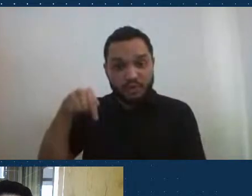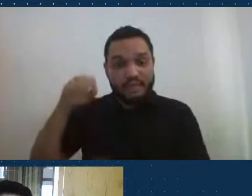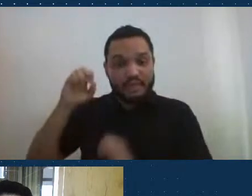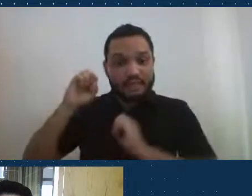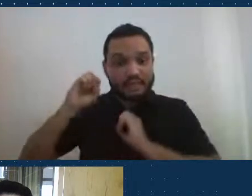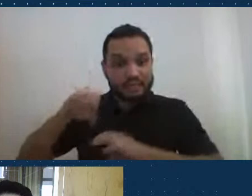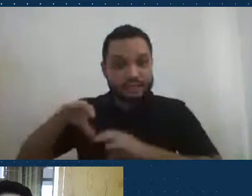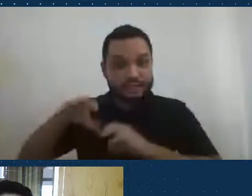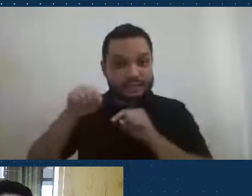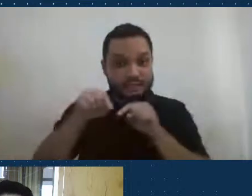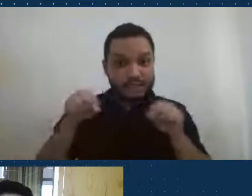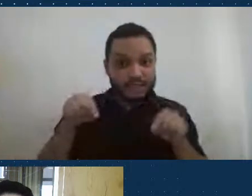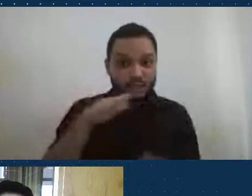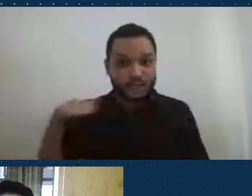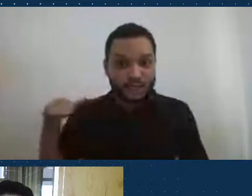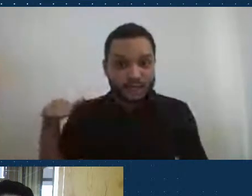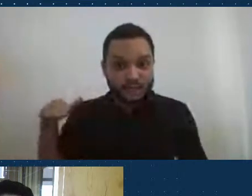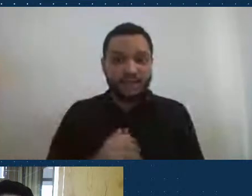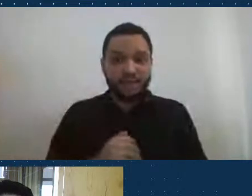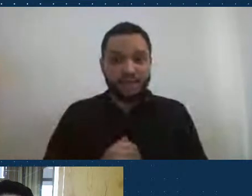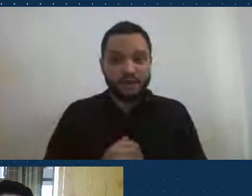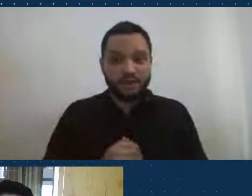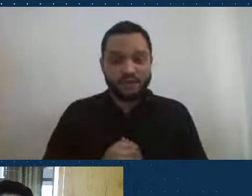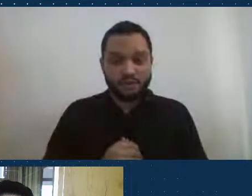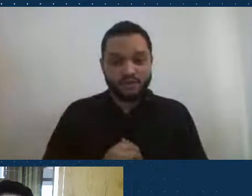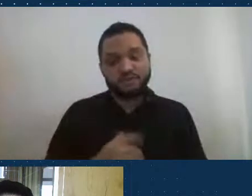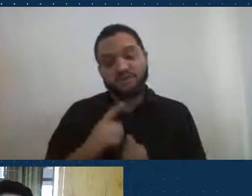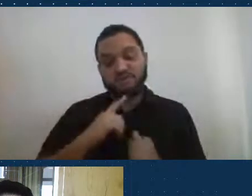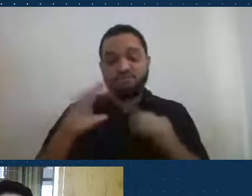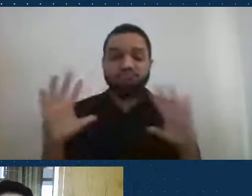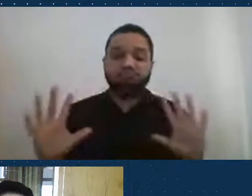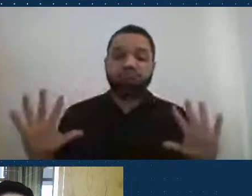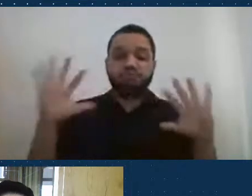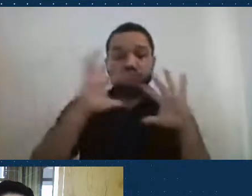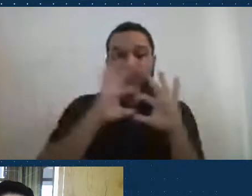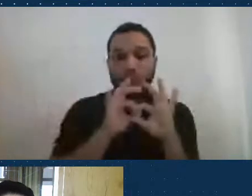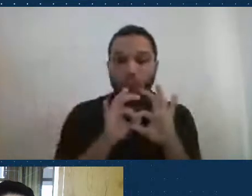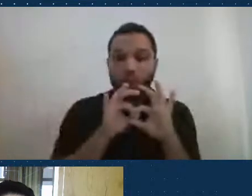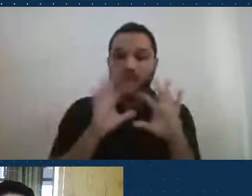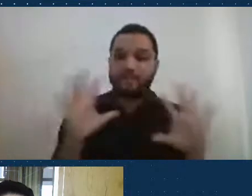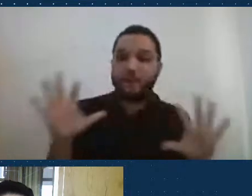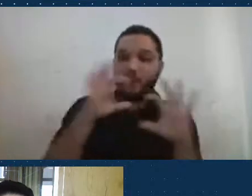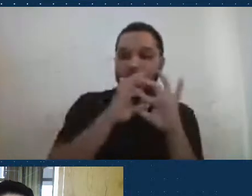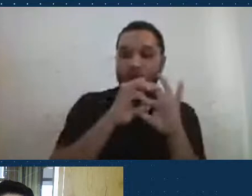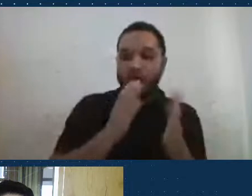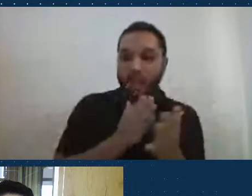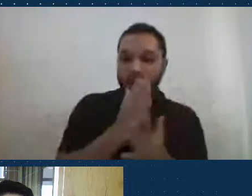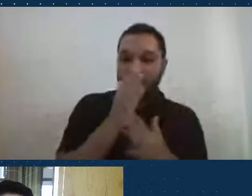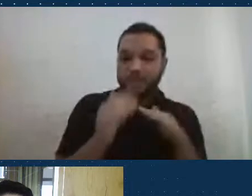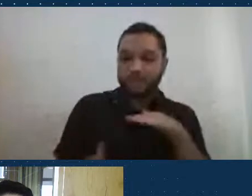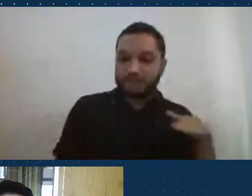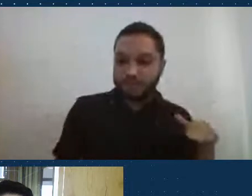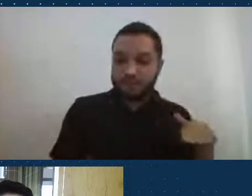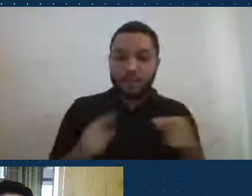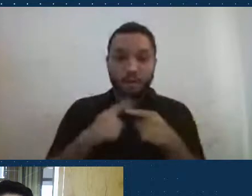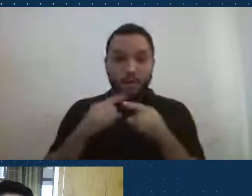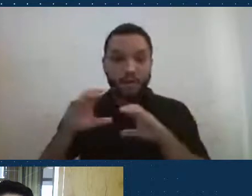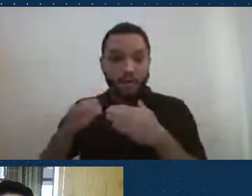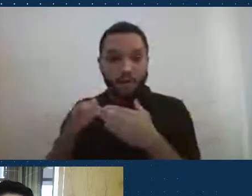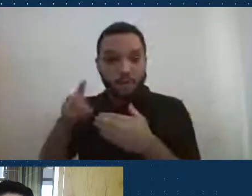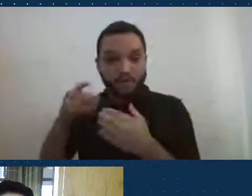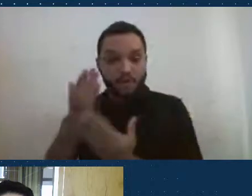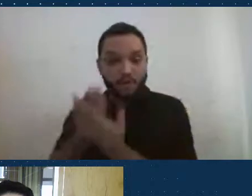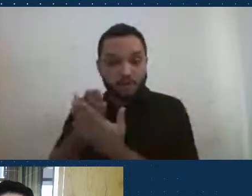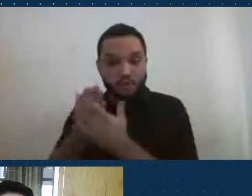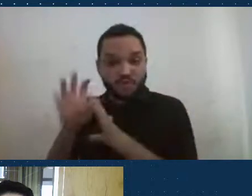alguma forma, ele fez ali uma vinculação, certo? Porque são professores que estão sendo formados para trabalhar com crianças. E a